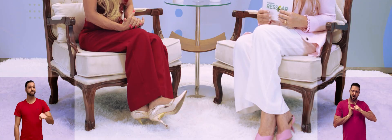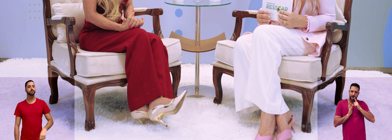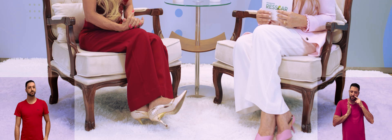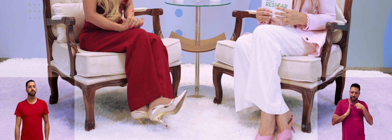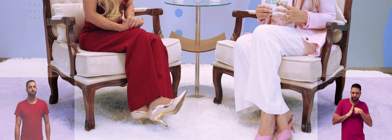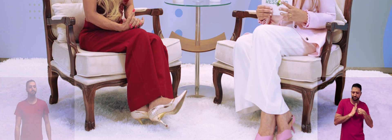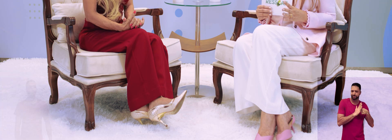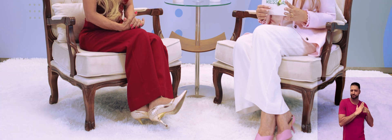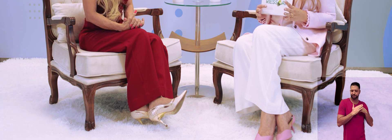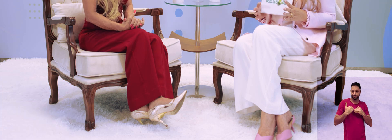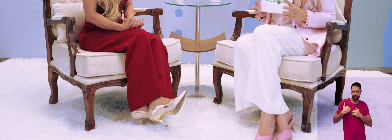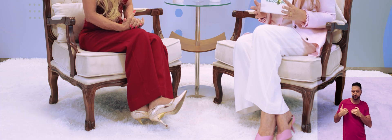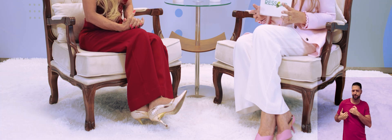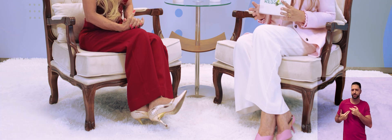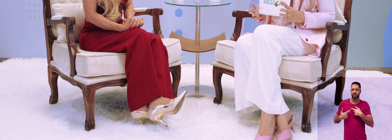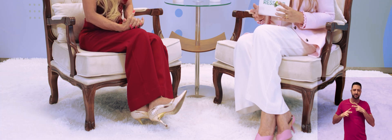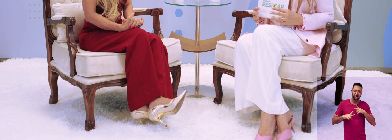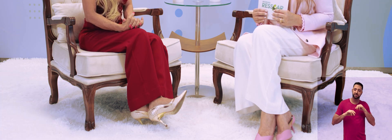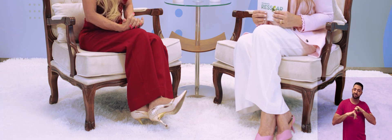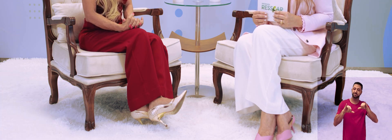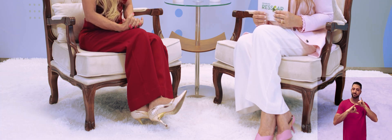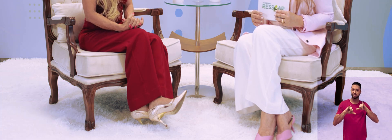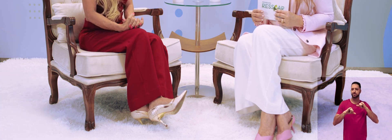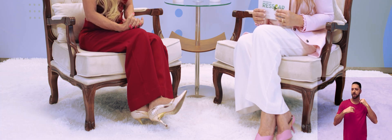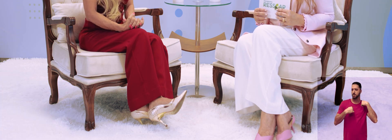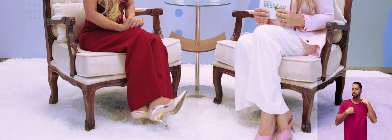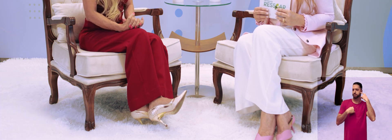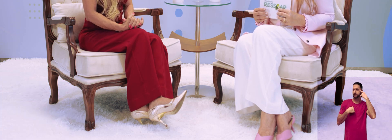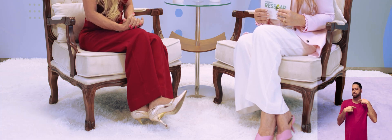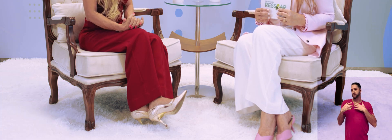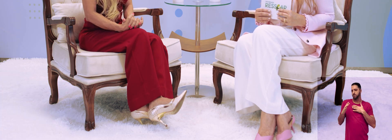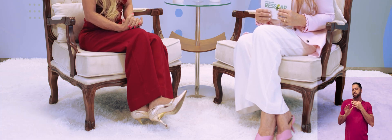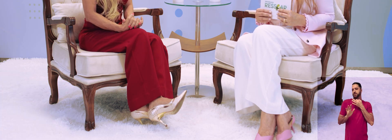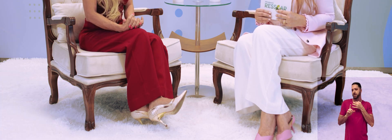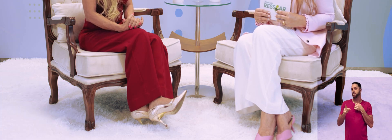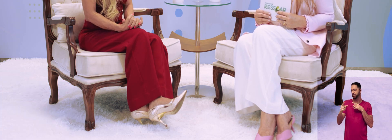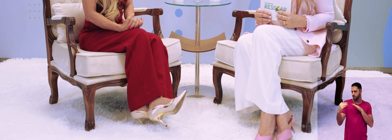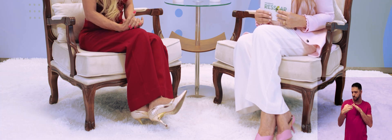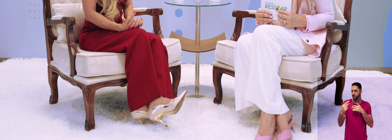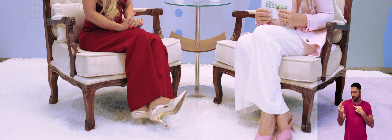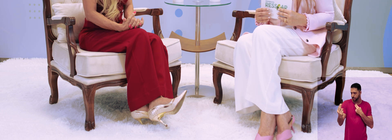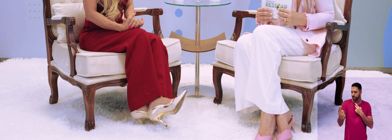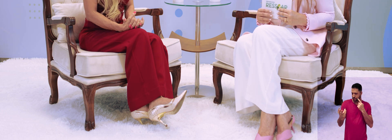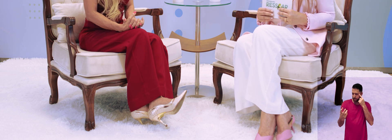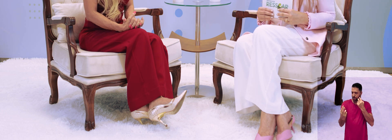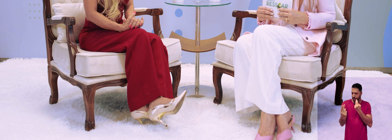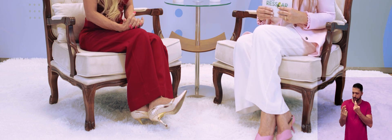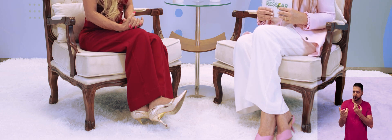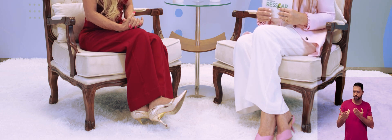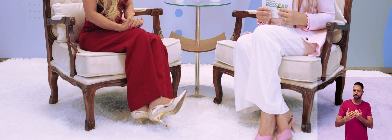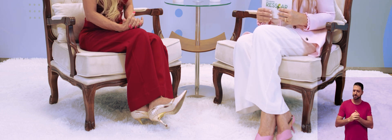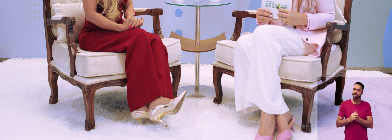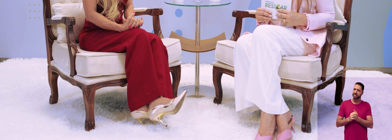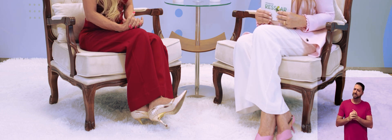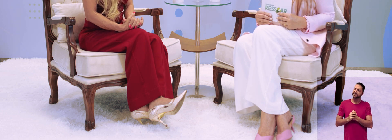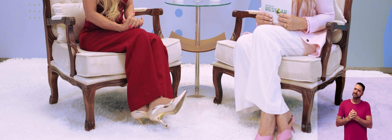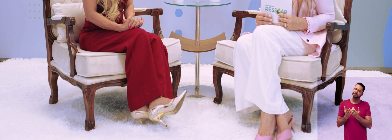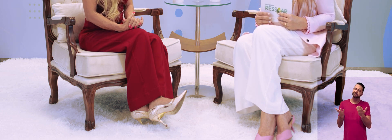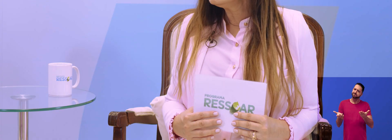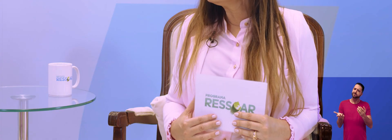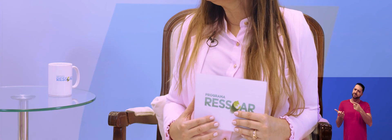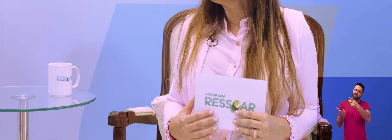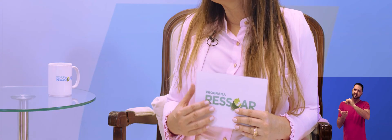né? Uhum. O bom, e é o principal, inclusive é a sua linha de pensamento na medicina que você pratica e